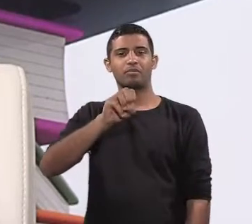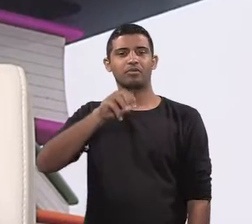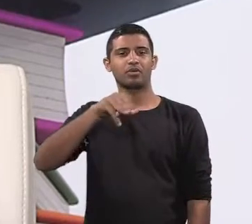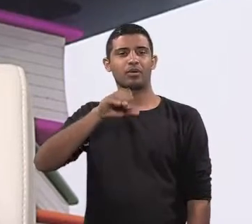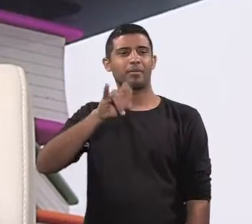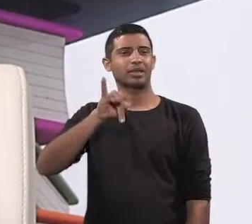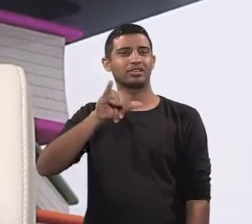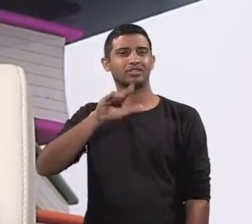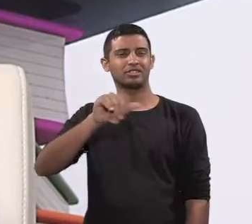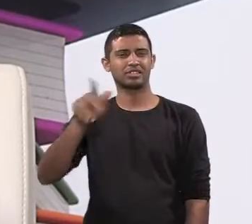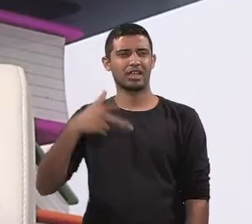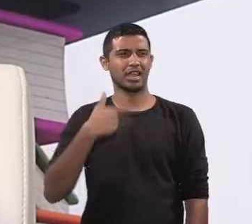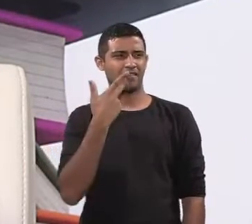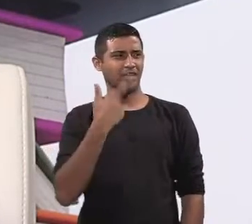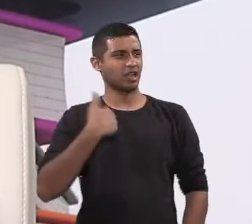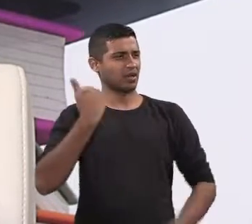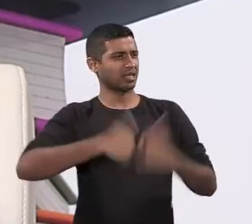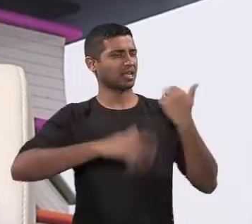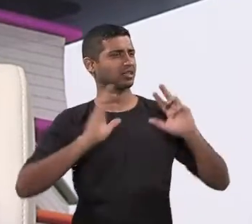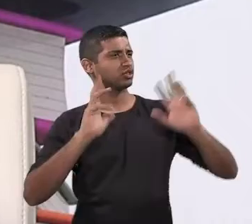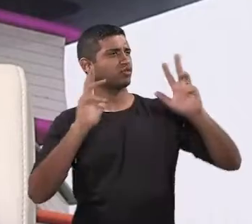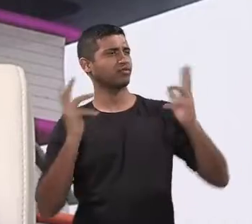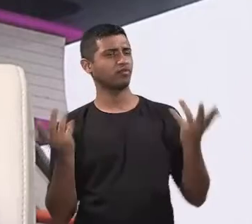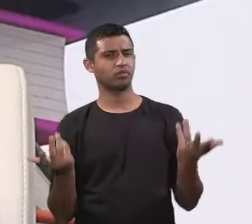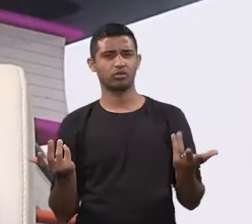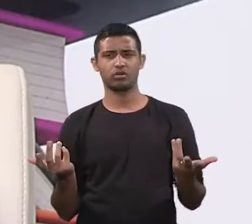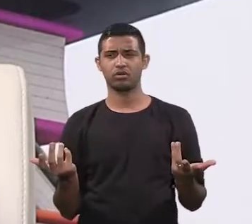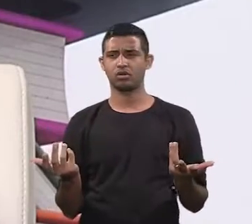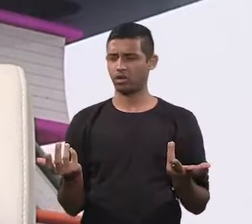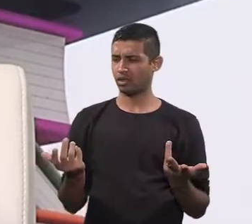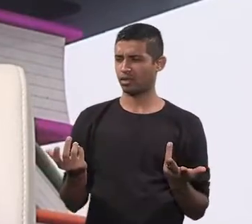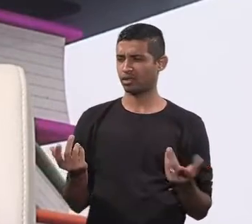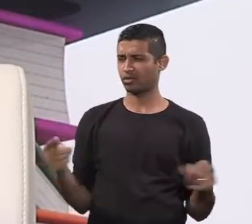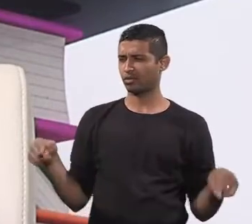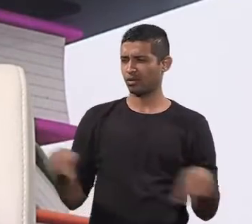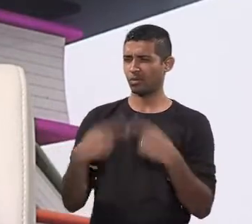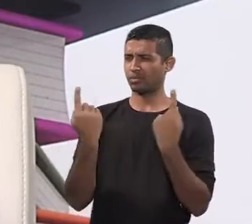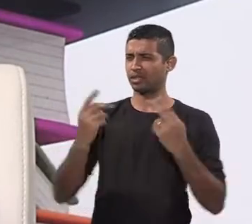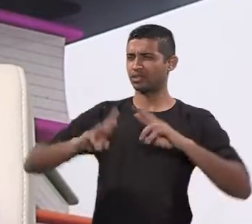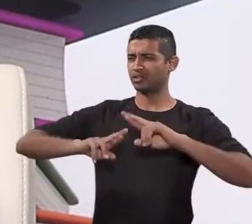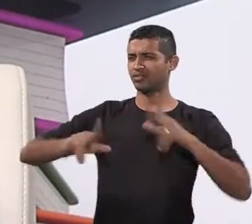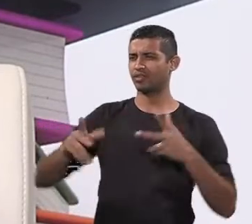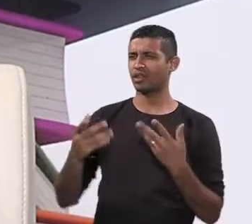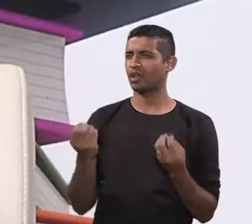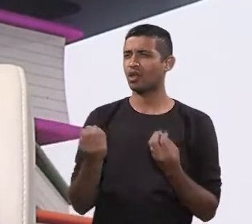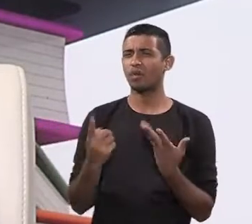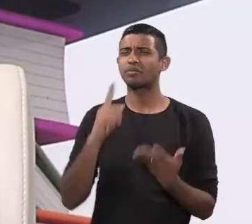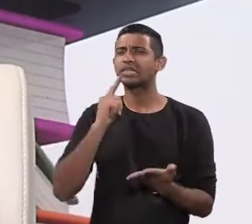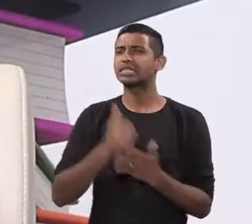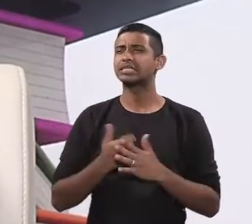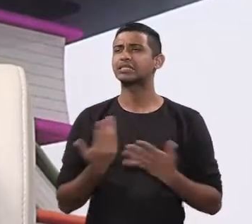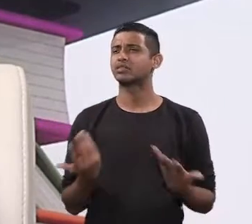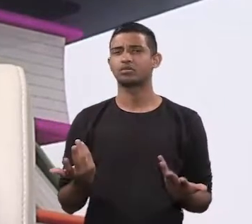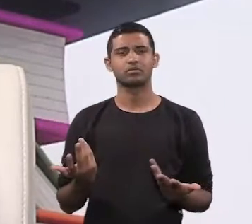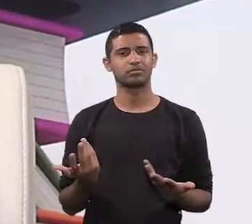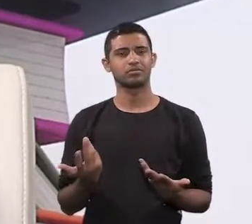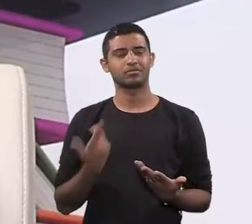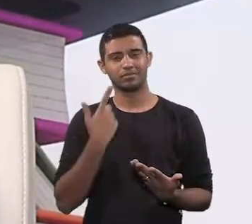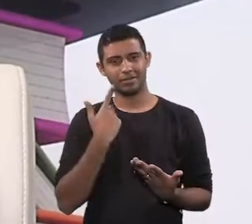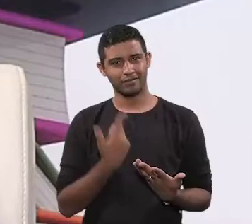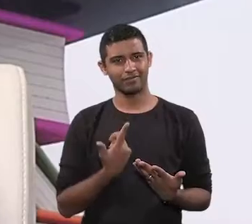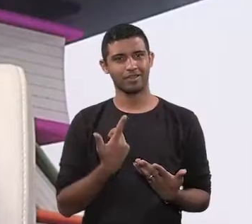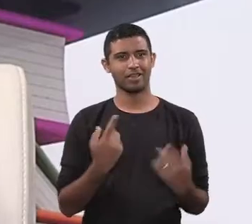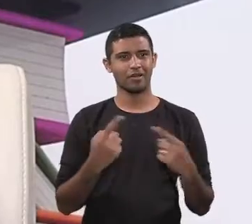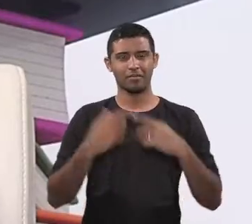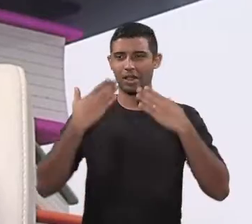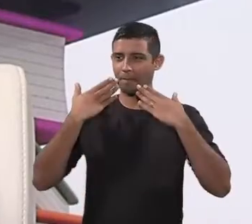quando ela fala que ela é atleta de vôlei e faz biomedicina, nossa, mas é um curso tão diferente, né? Desde quando você fez essa escolha? E isso